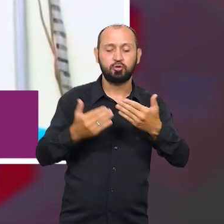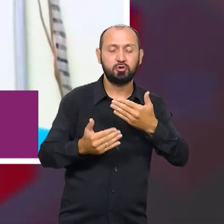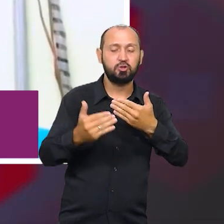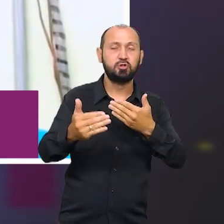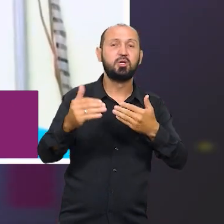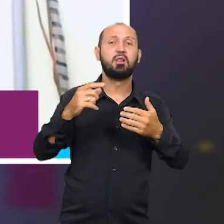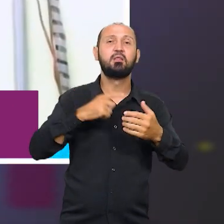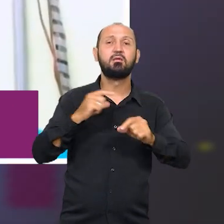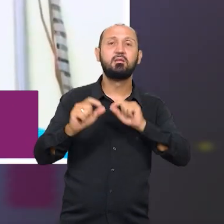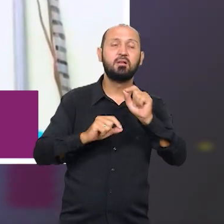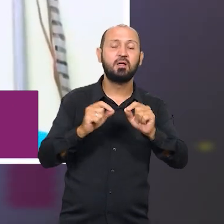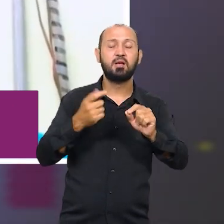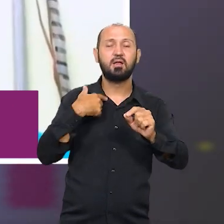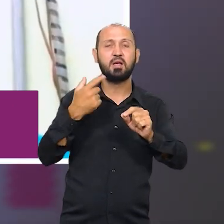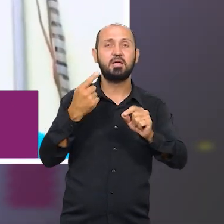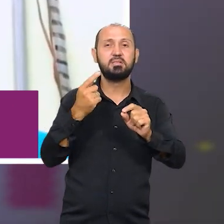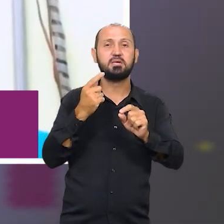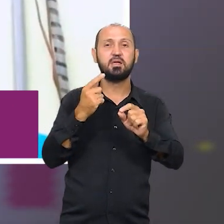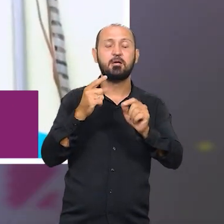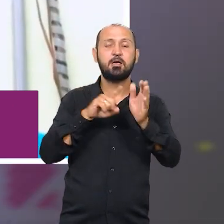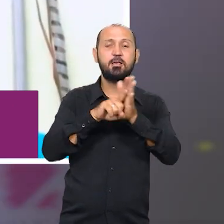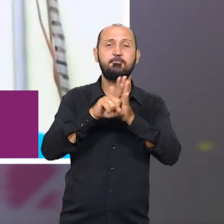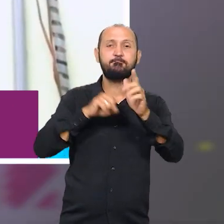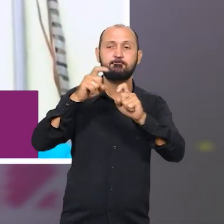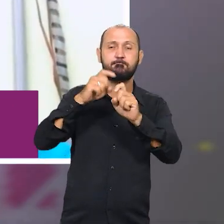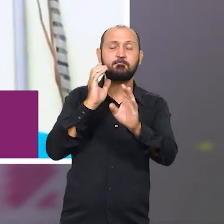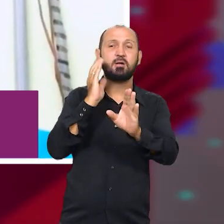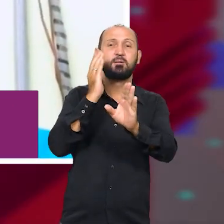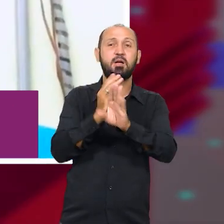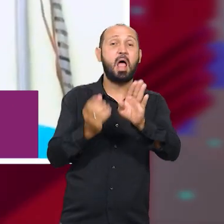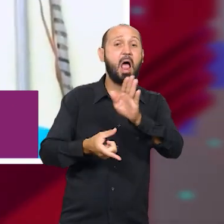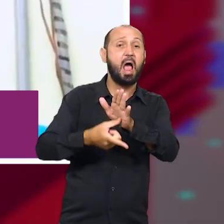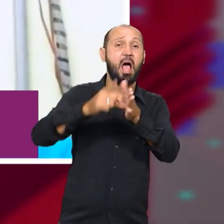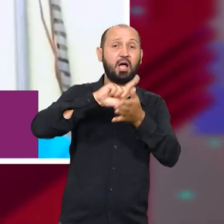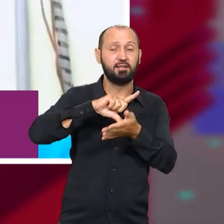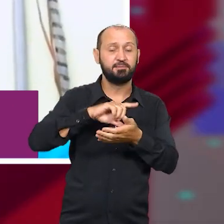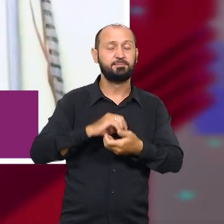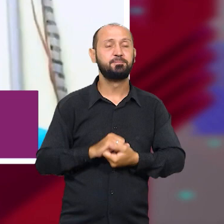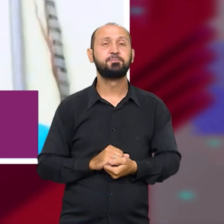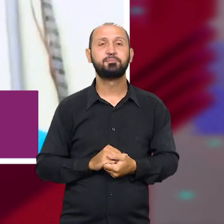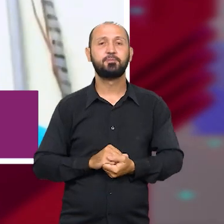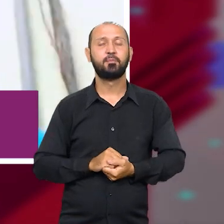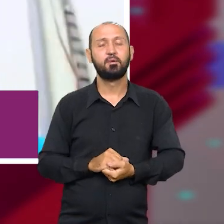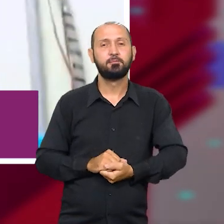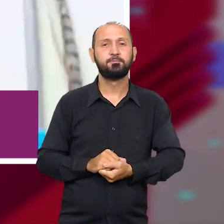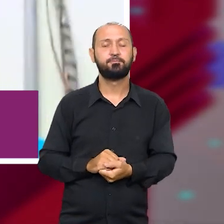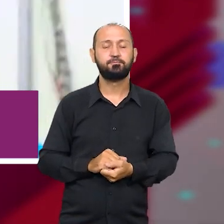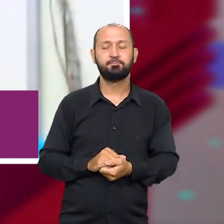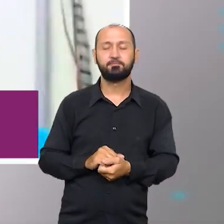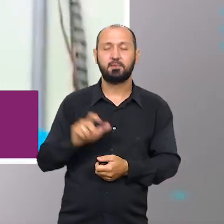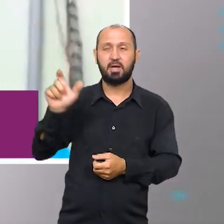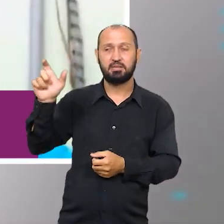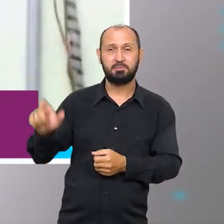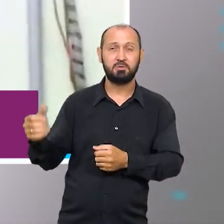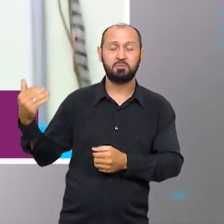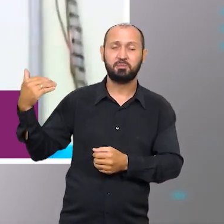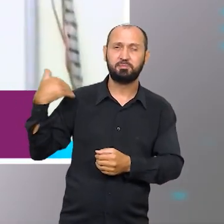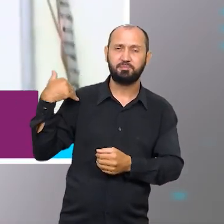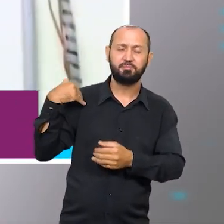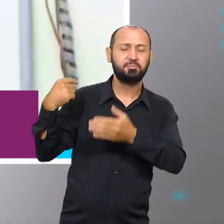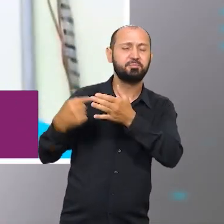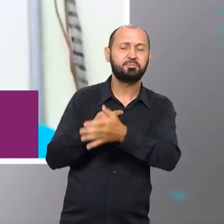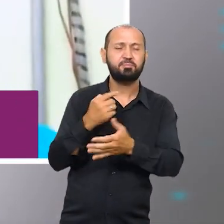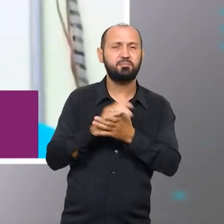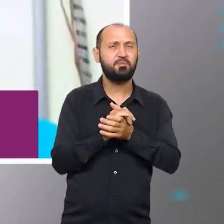dias atuais, a gente ter esse diagnóstico precoce, por exemplo? Lívia, as pessoas me